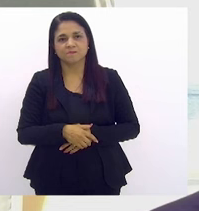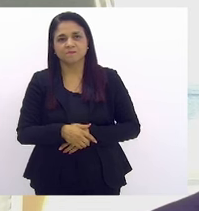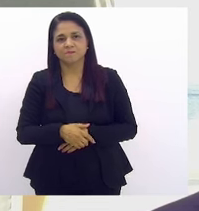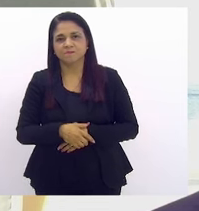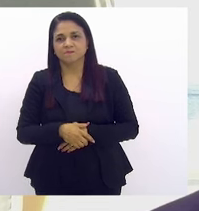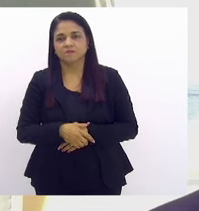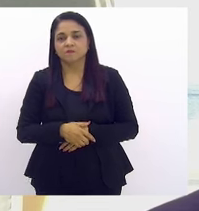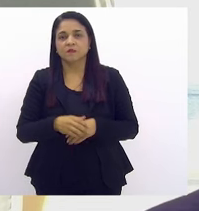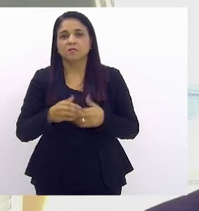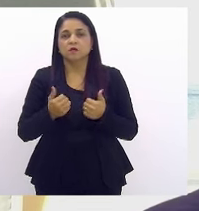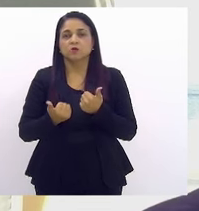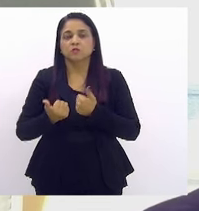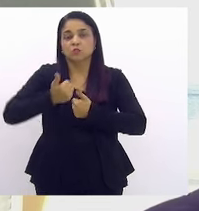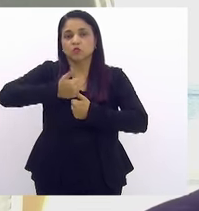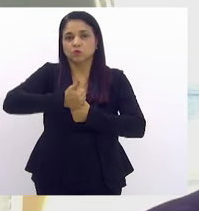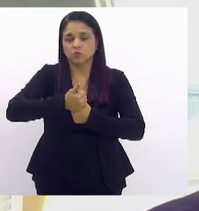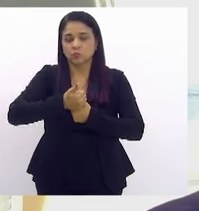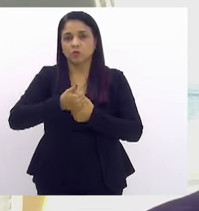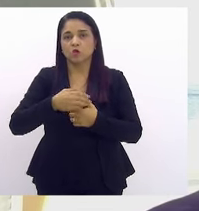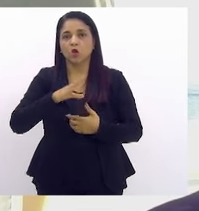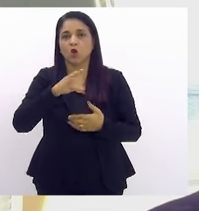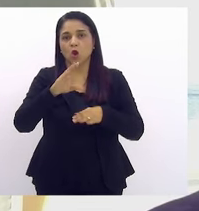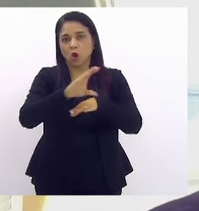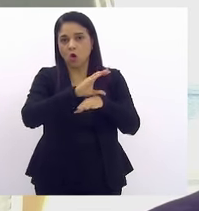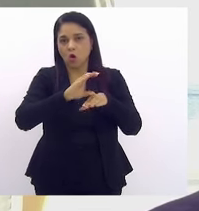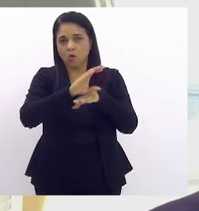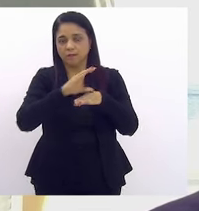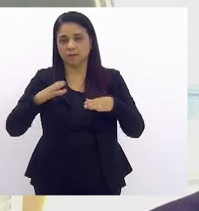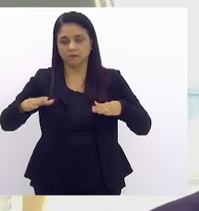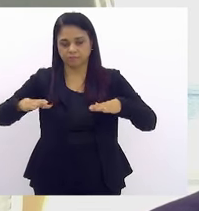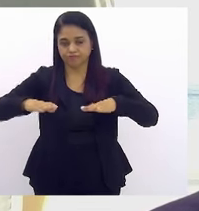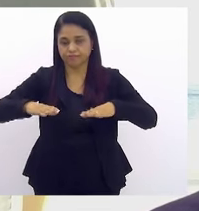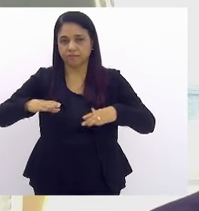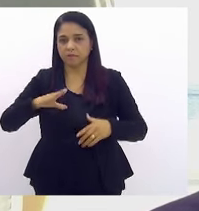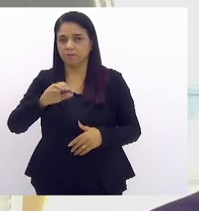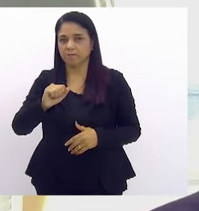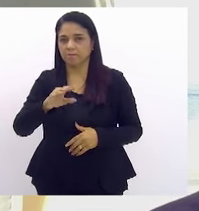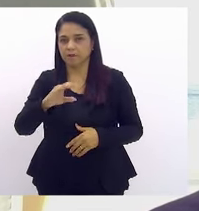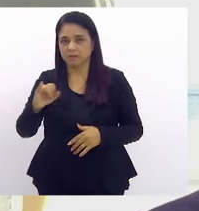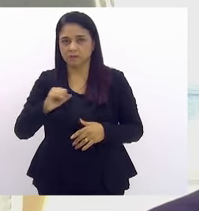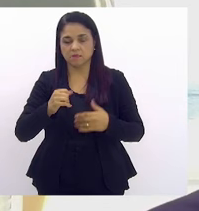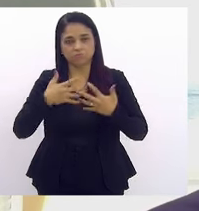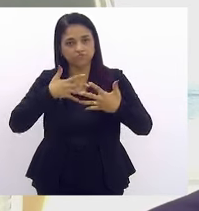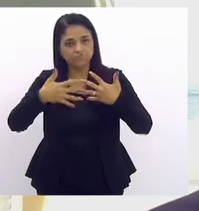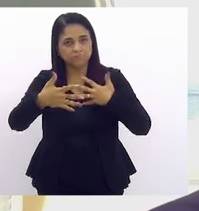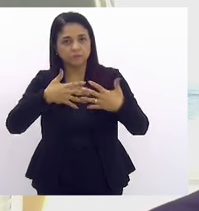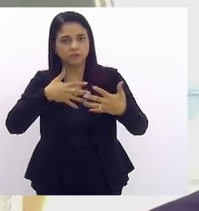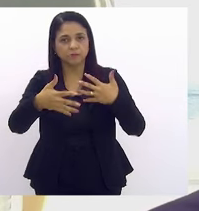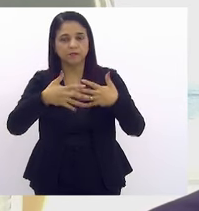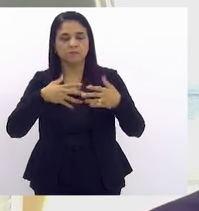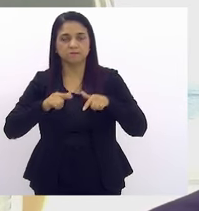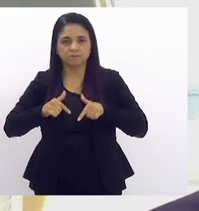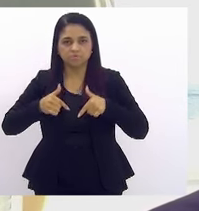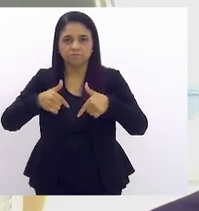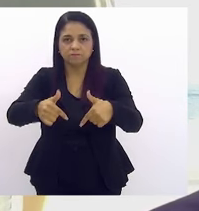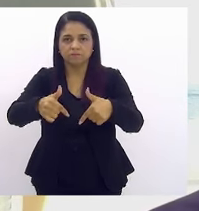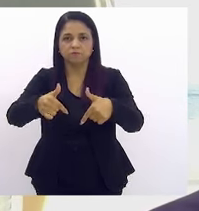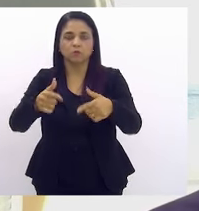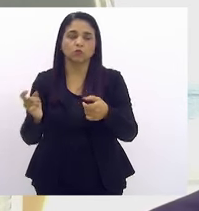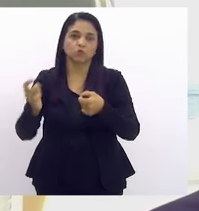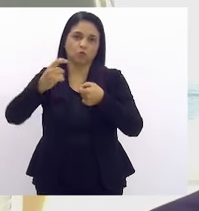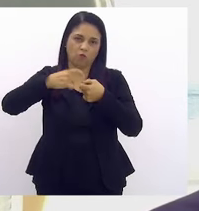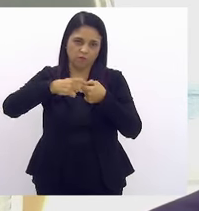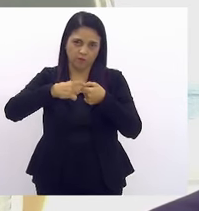E o Subcomitê de Bacia, dentro desse convênio, para garantir a lisura e a transparência na execução desse convênio. Então,